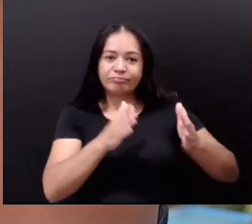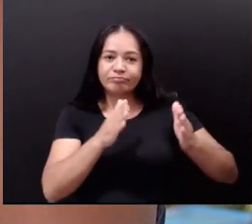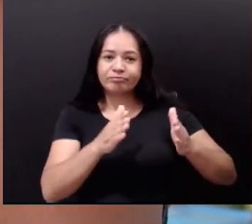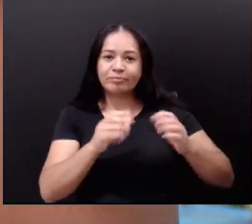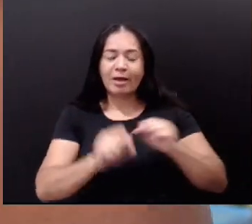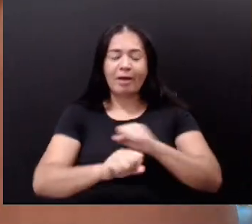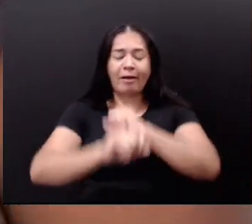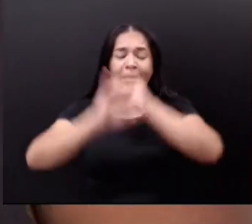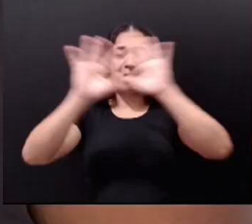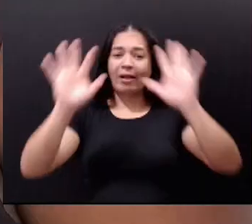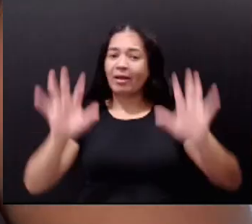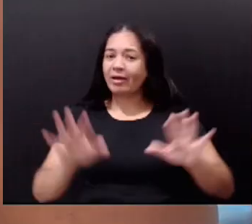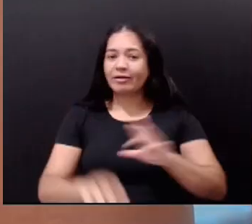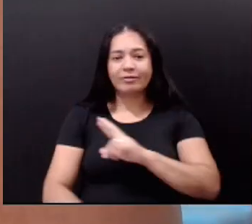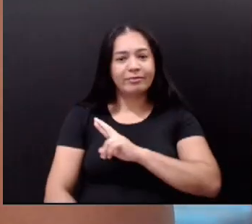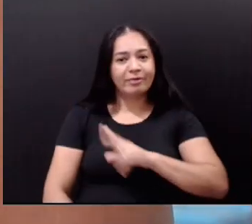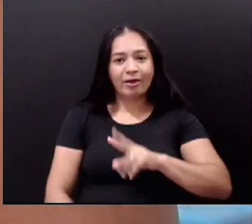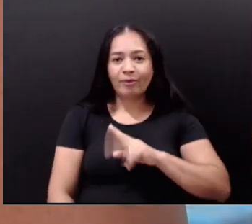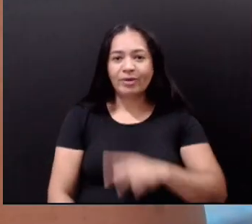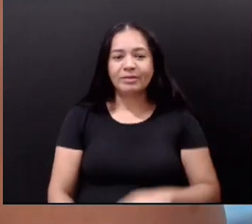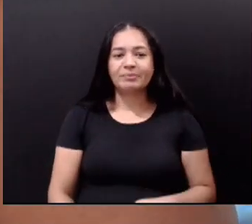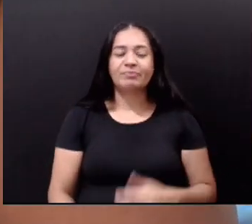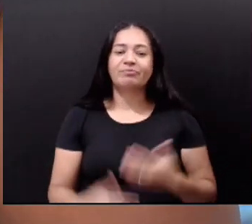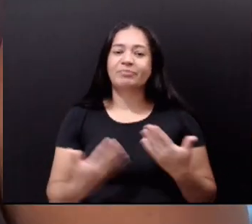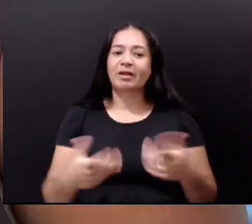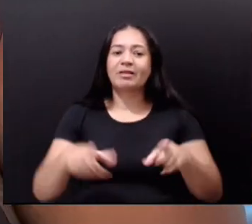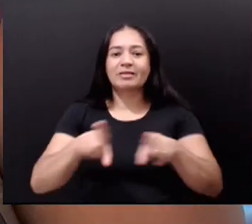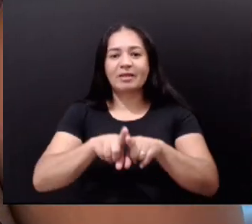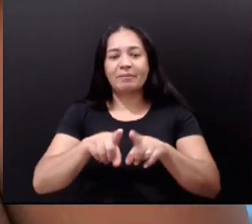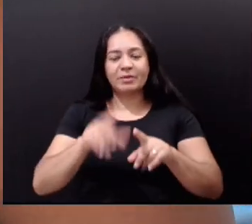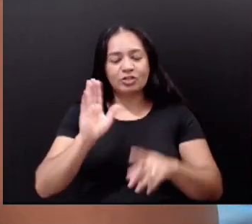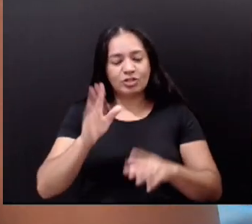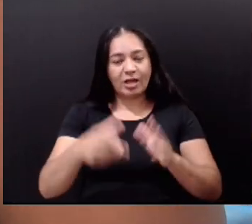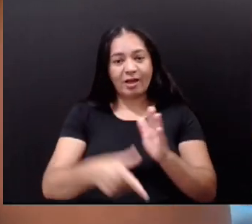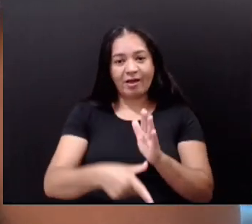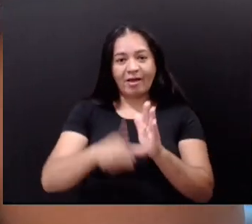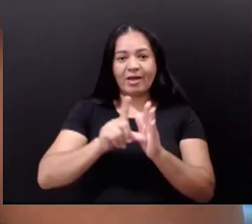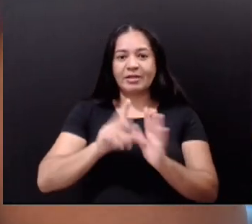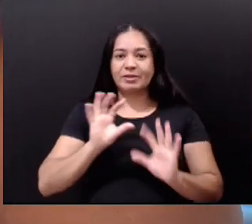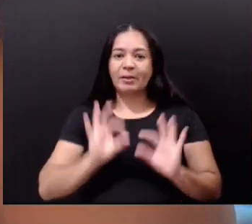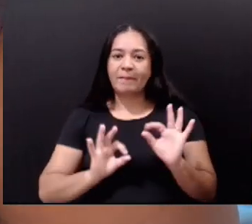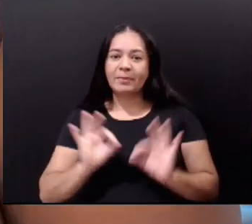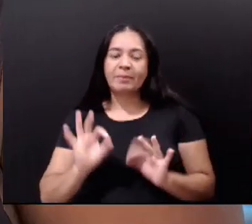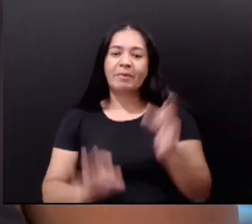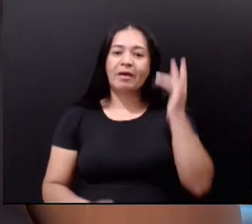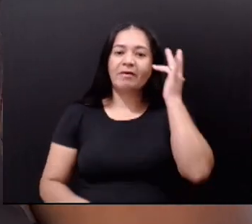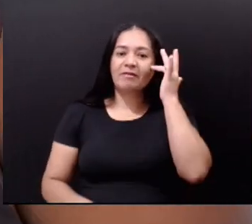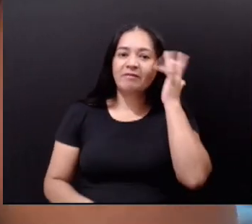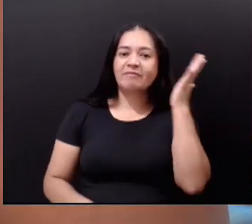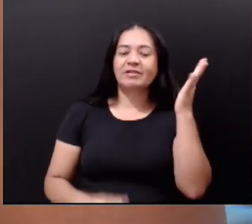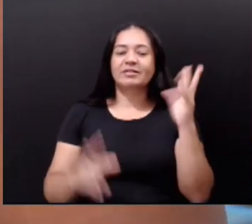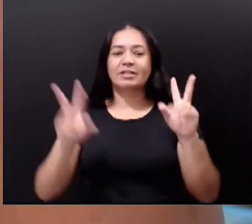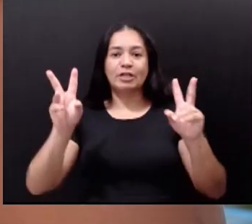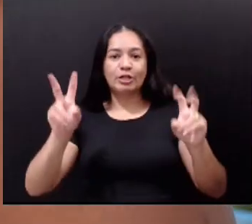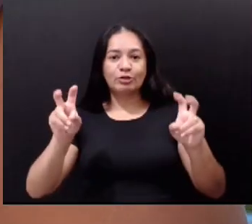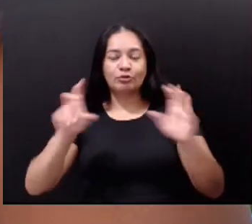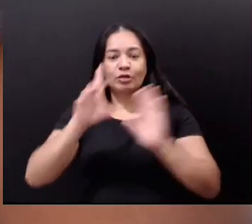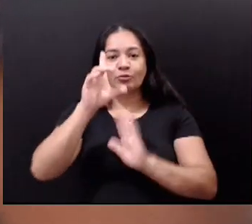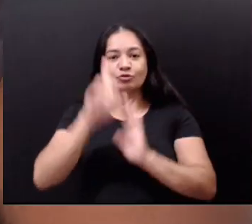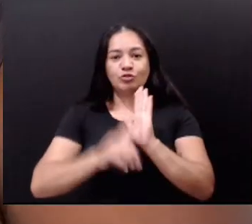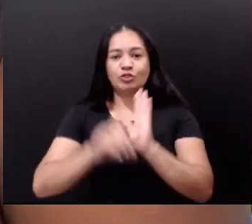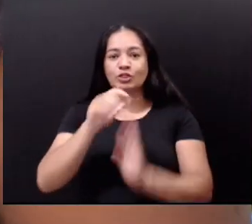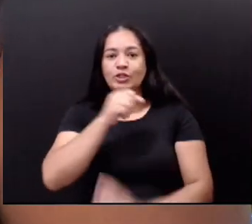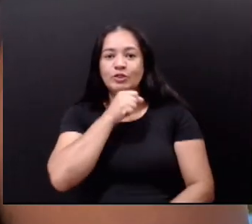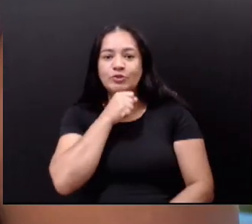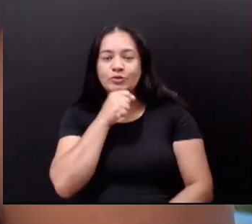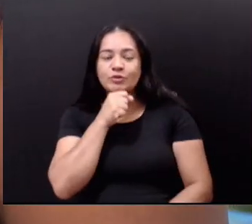quem nunca participou. Então também é uma preparação. A gente está aqui facilitando a temática dos direitos para as pessoas idosas, para que elas